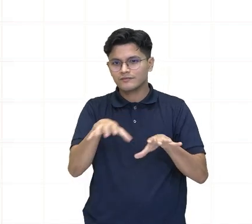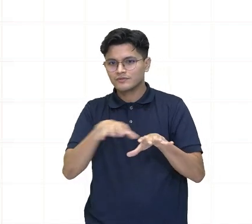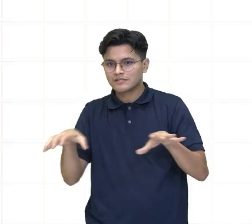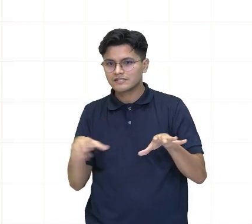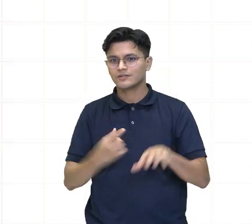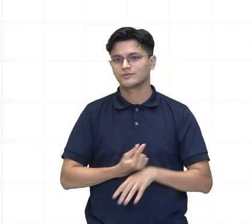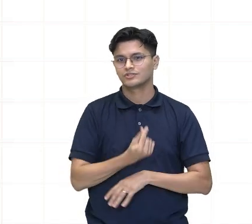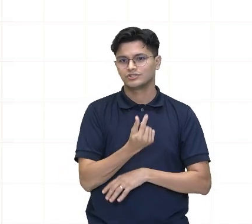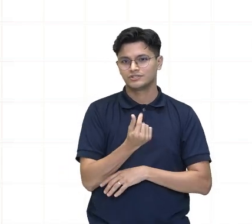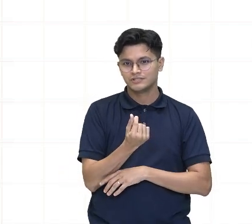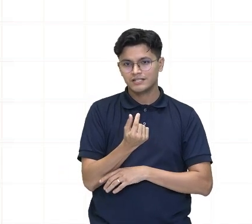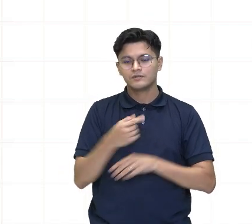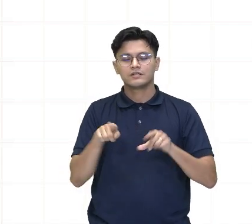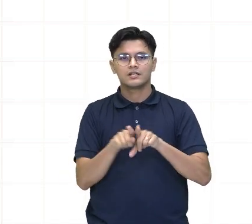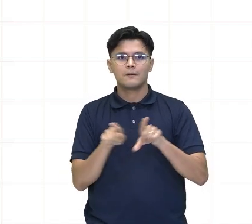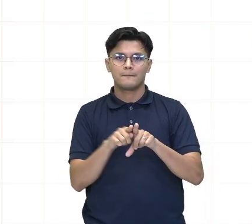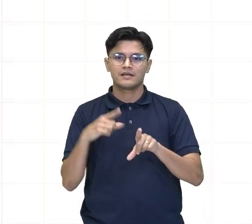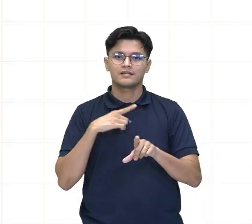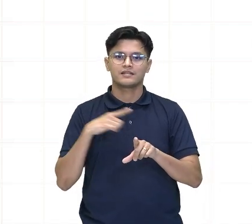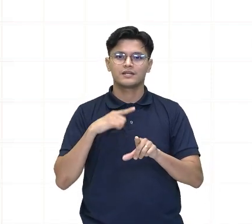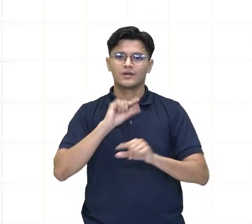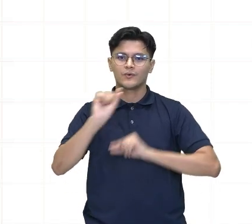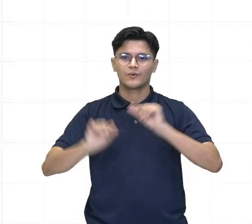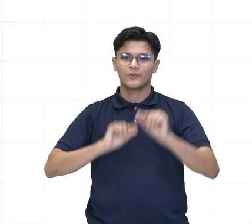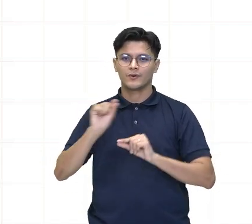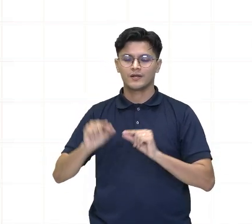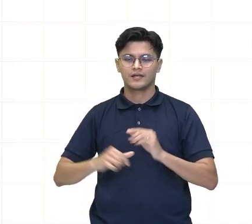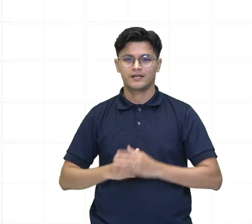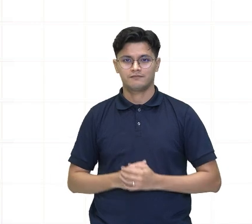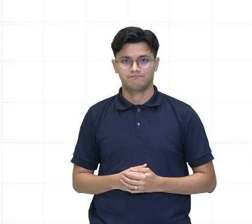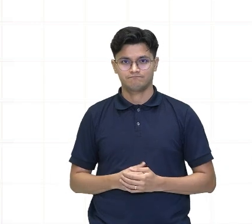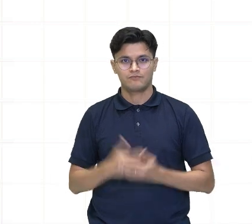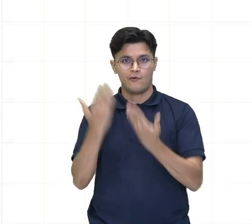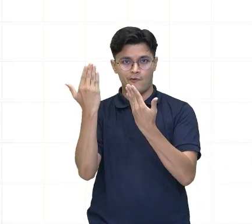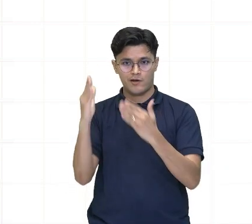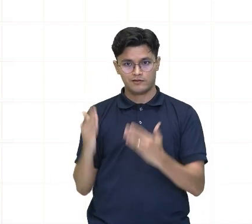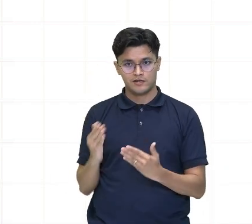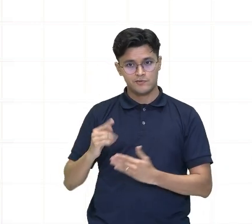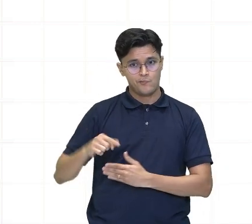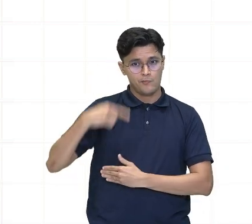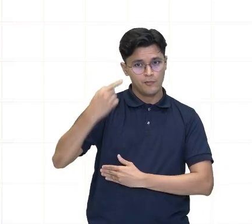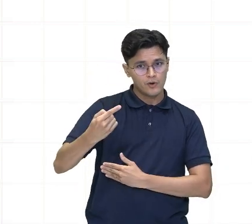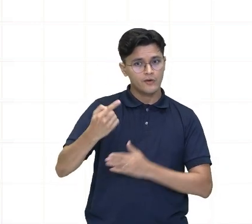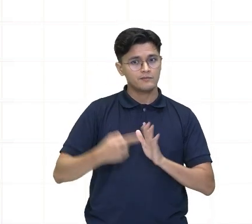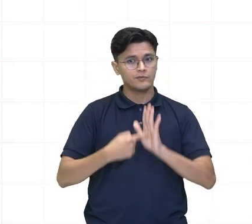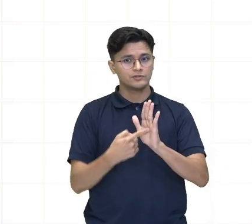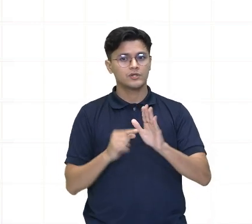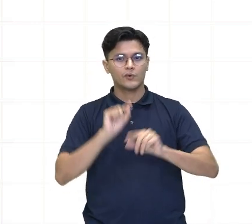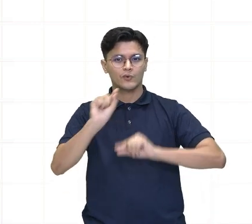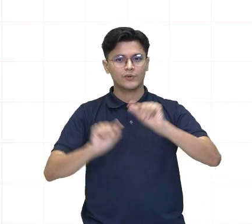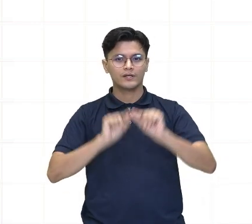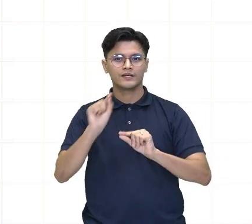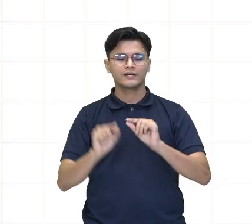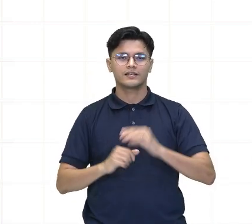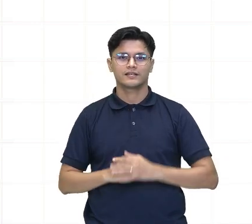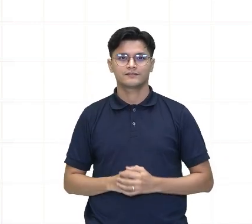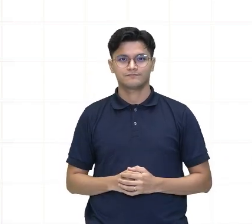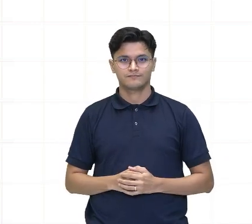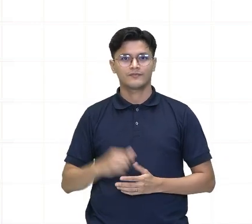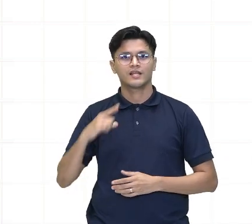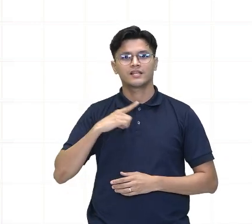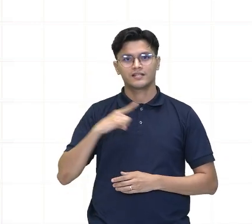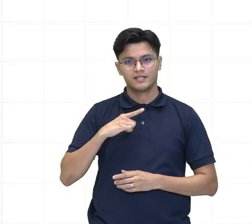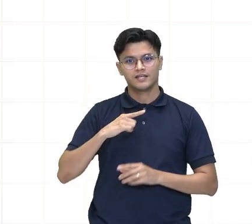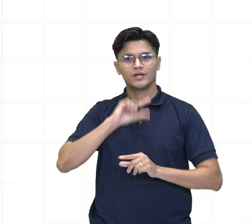né? Temos também aí na próxima análise essa concentração desse tipo de